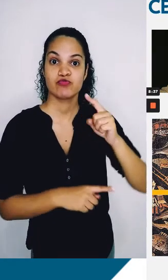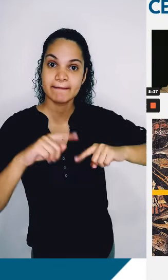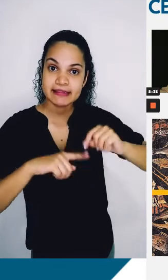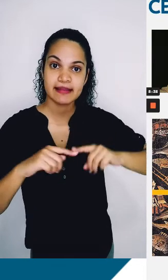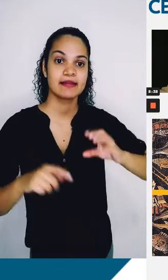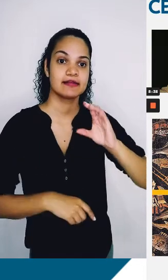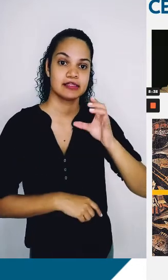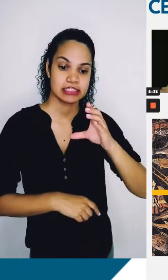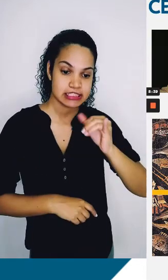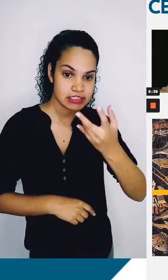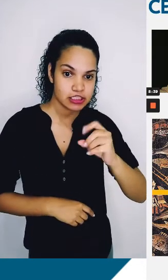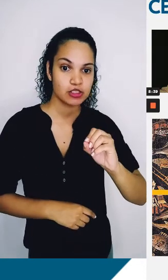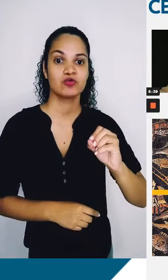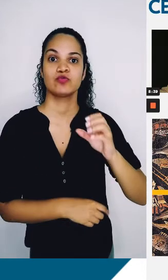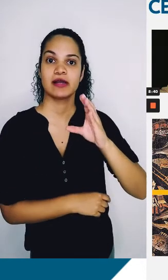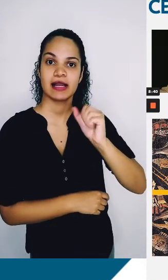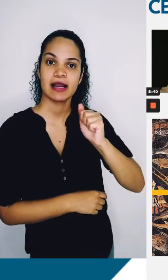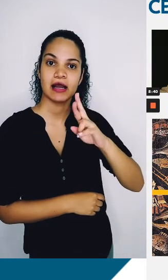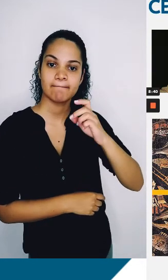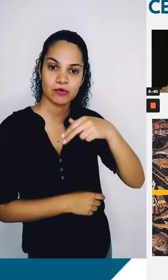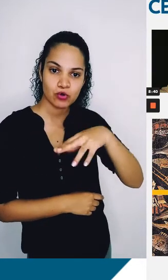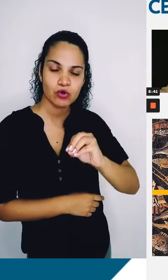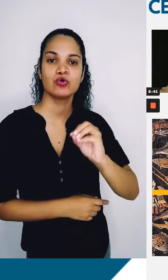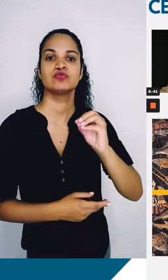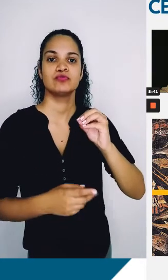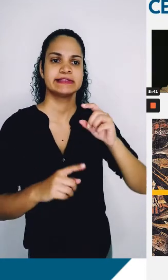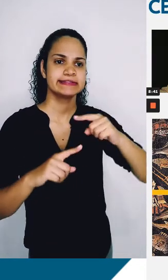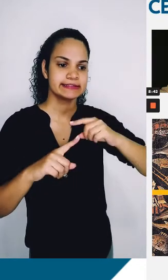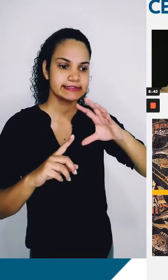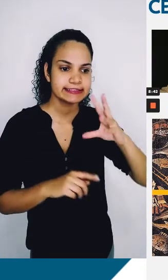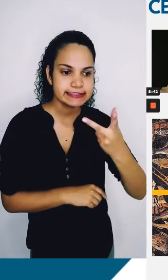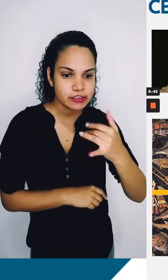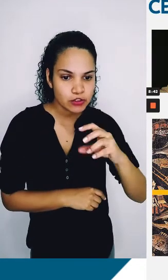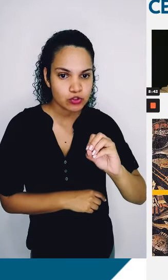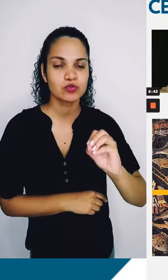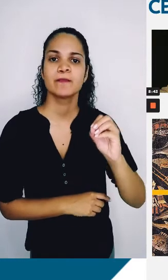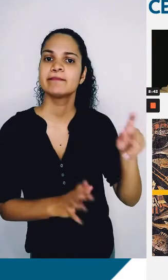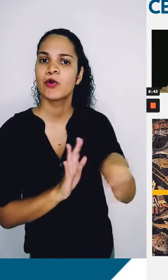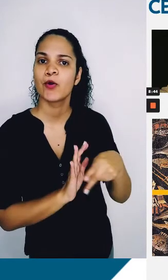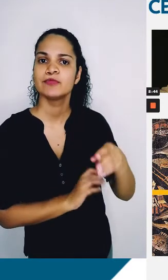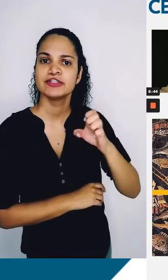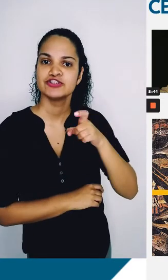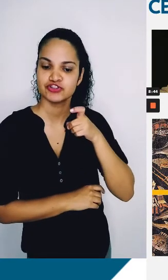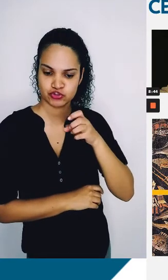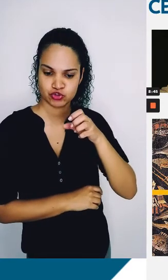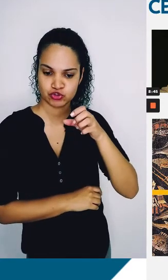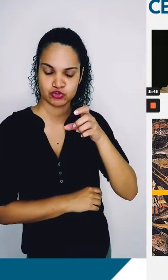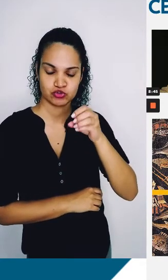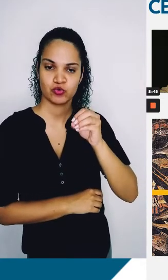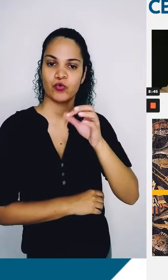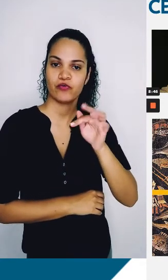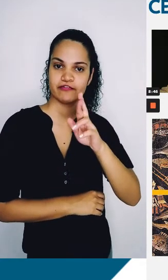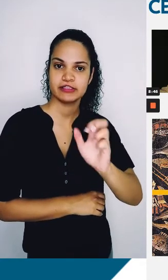ciclo da matéria, o ciclo da água, o ciclo do carbono, o ciclo do oxigênio, o ciclo do nitrogênio, como o ciclo do